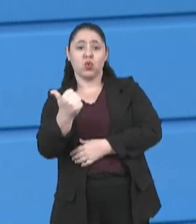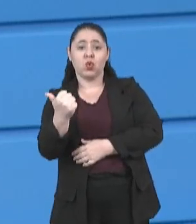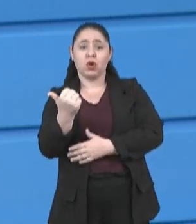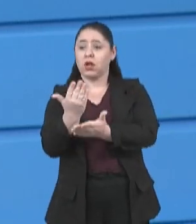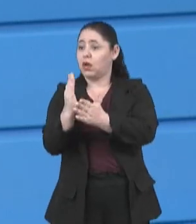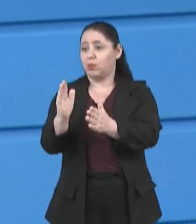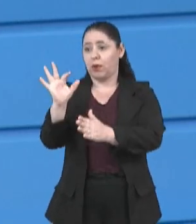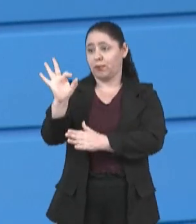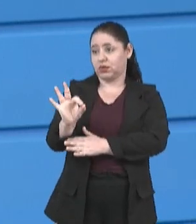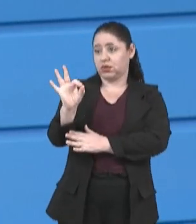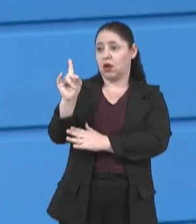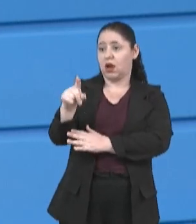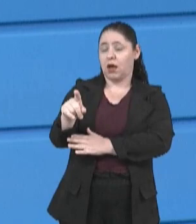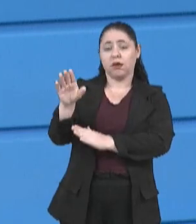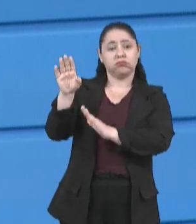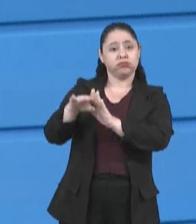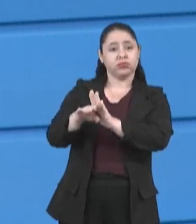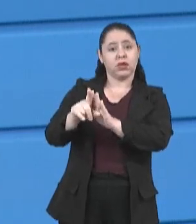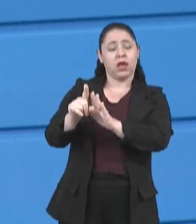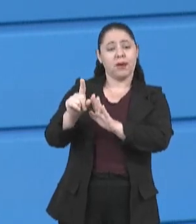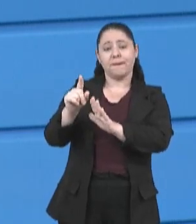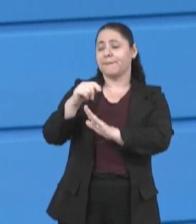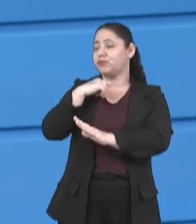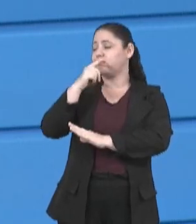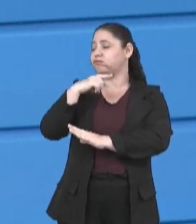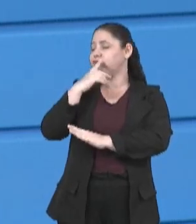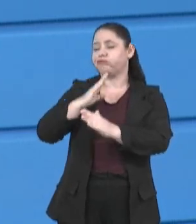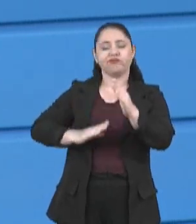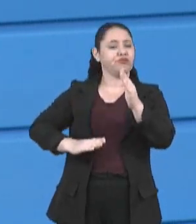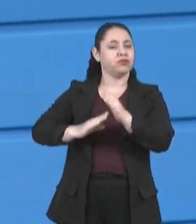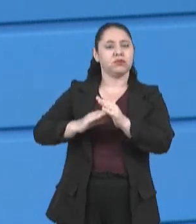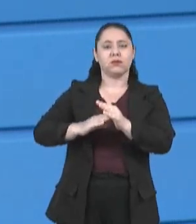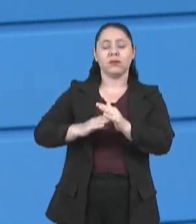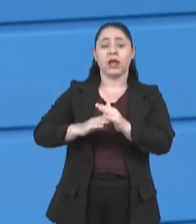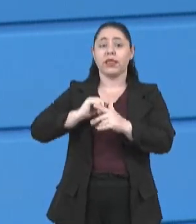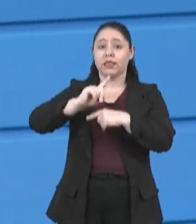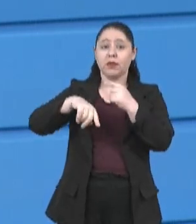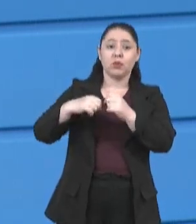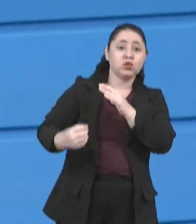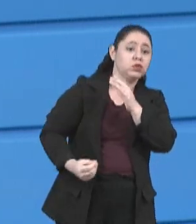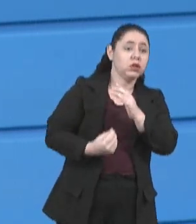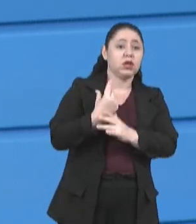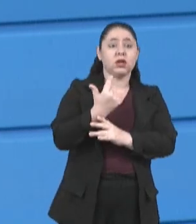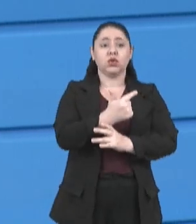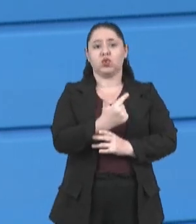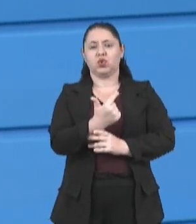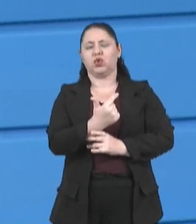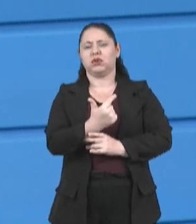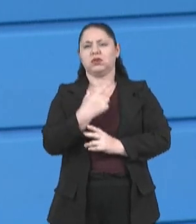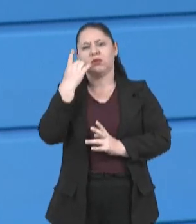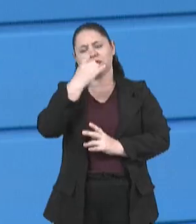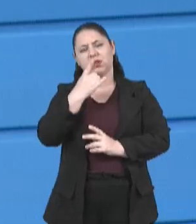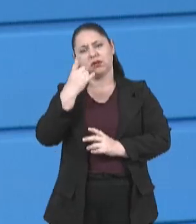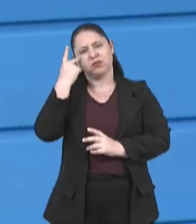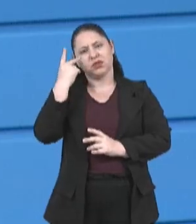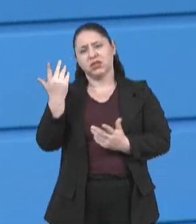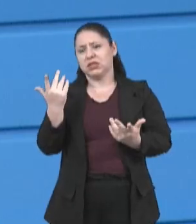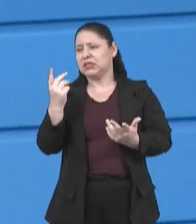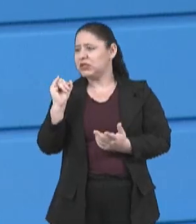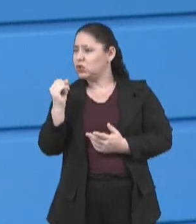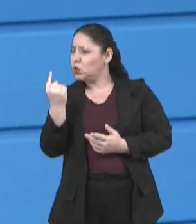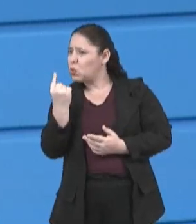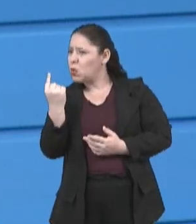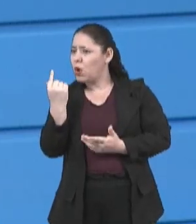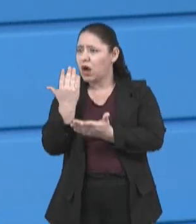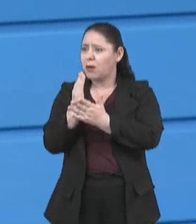1, com percentual insuficiente de cumprimento, lança-se o 2, deputado Pedro Kemp, sem